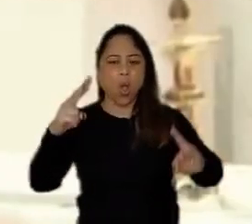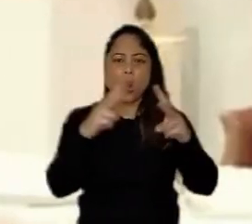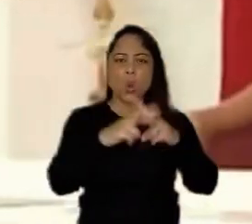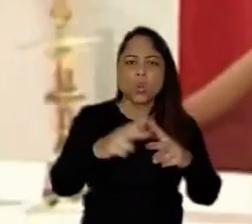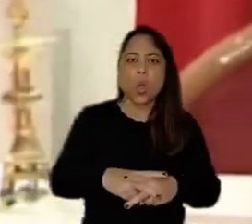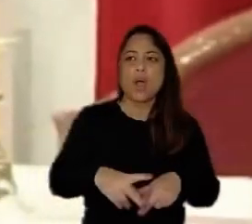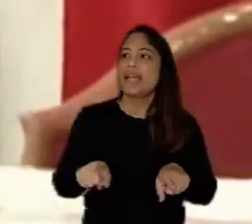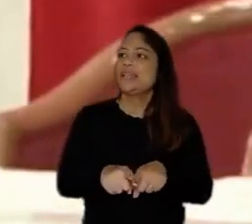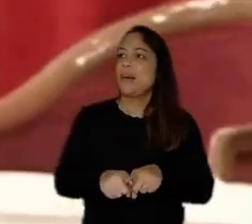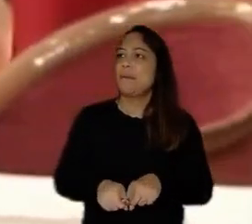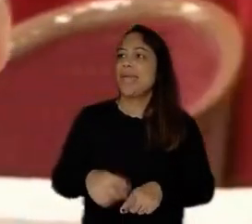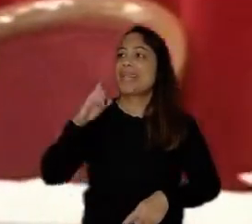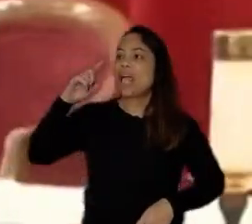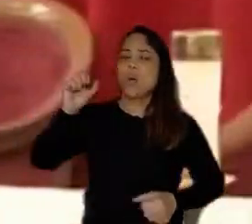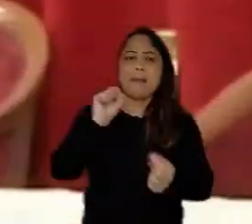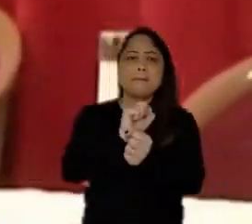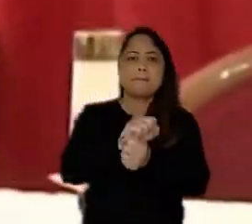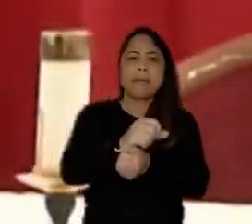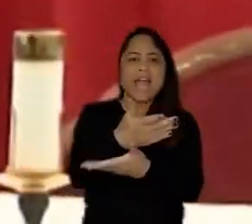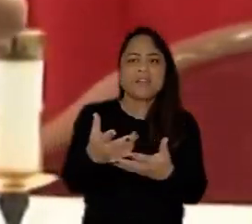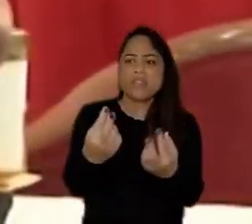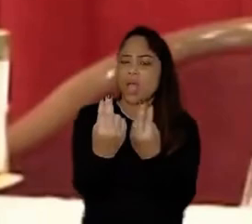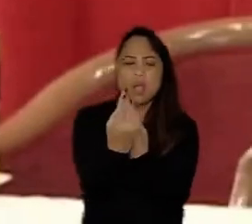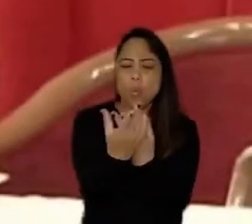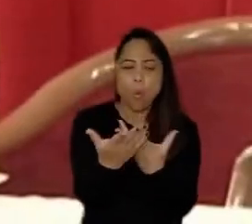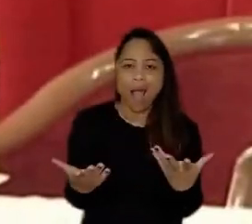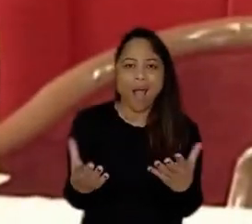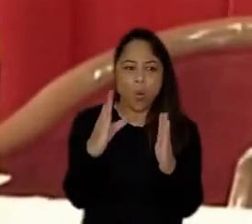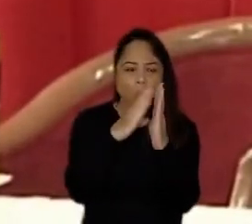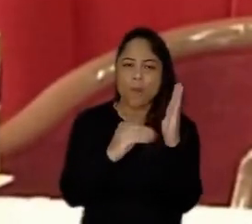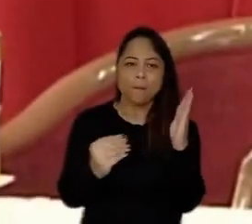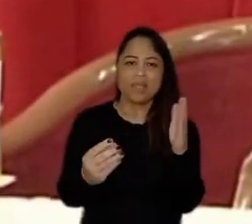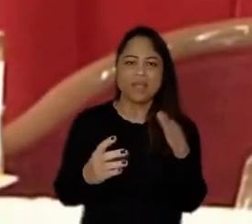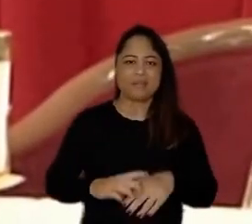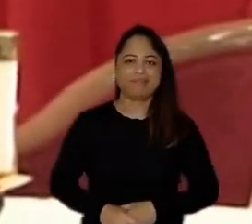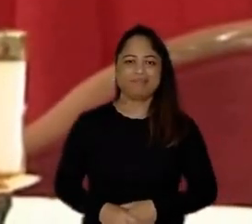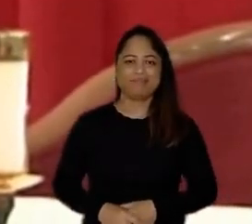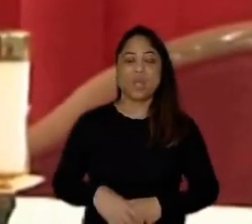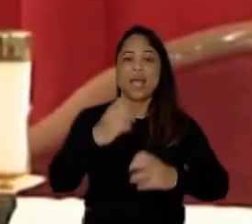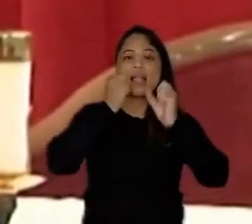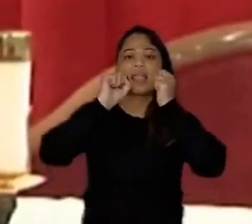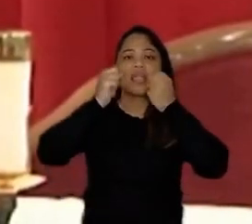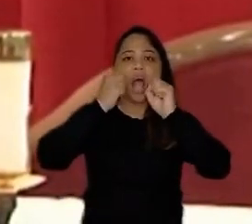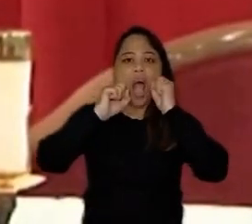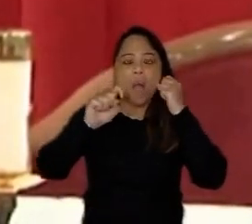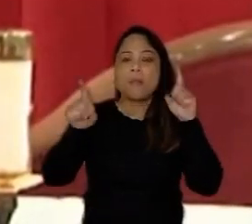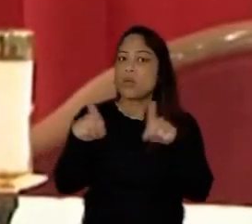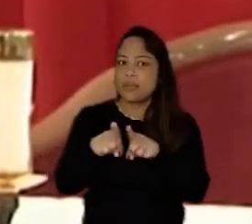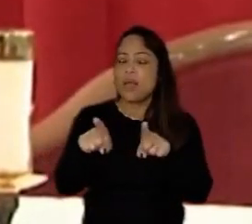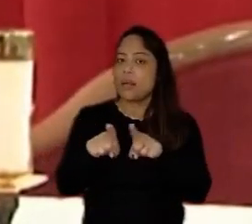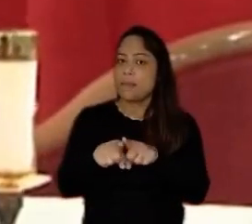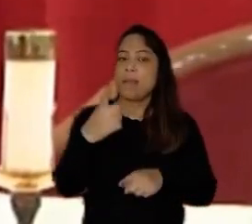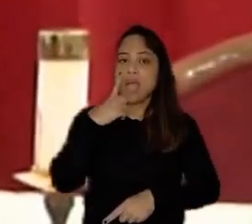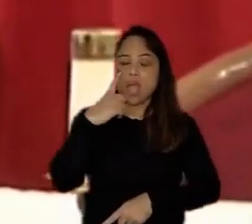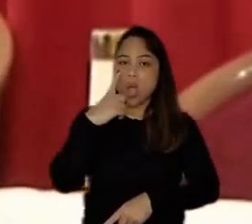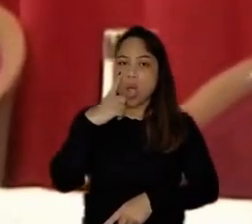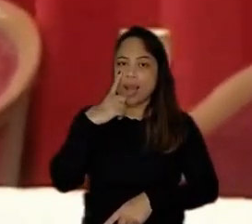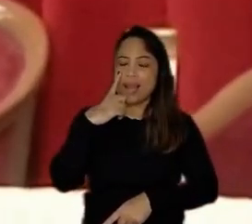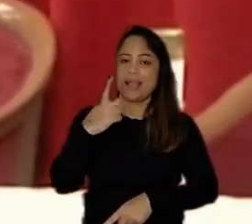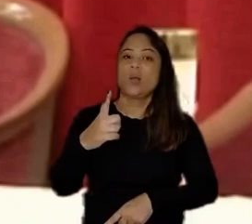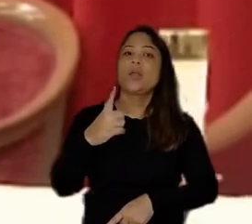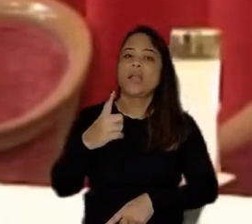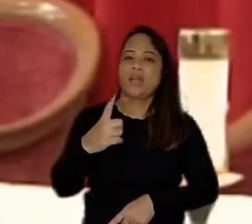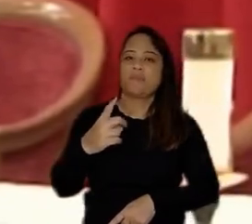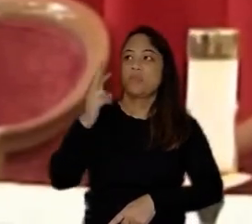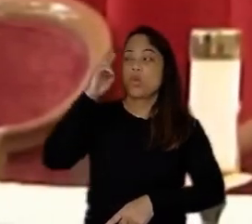você. O esforço é tão interessante que o salmista diz, e depois confirma no livro do Apocalipse 21, que